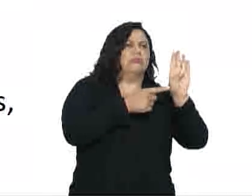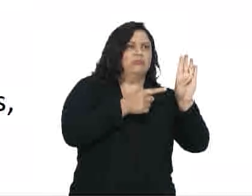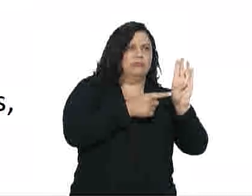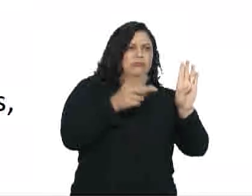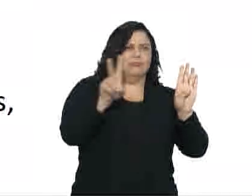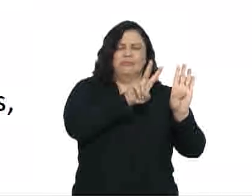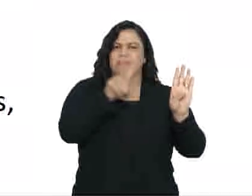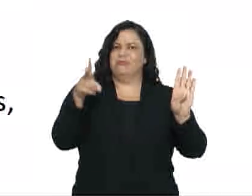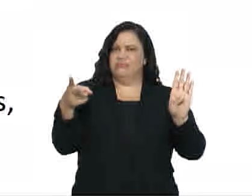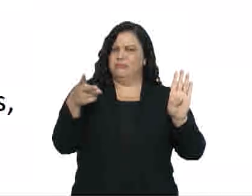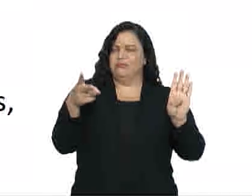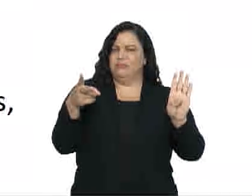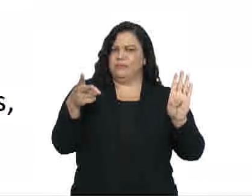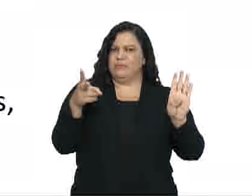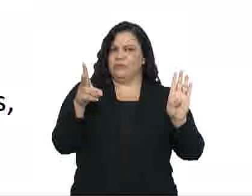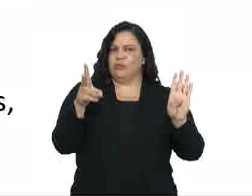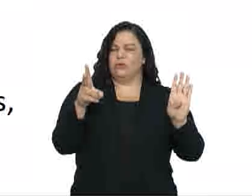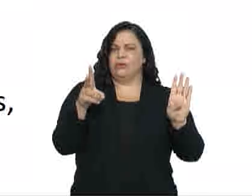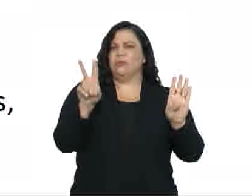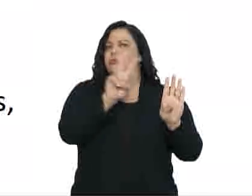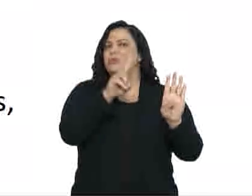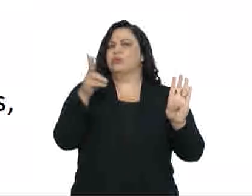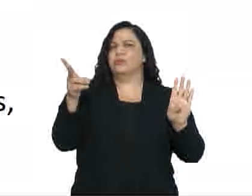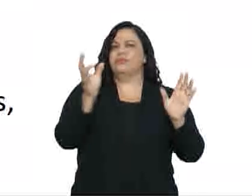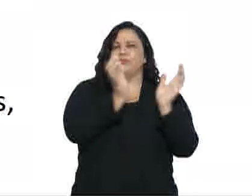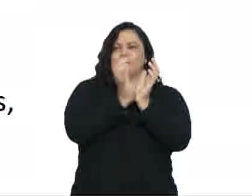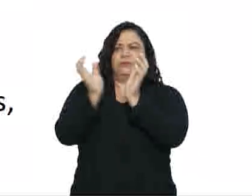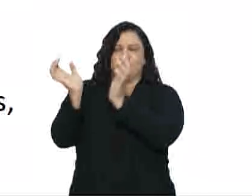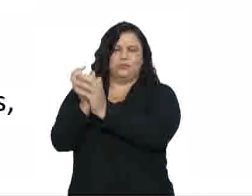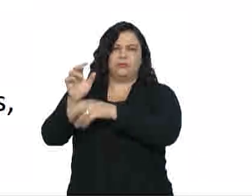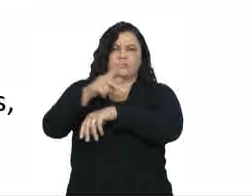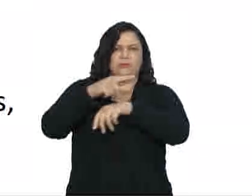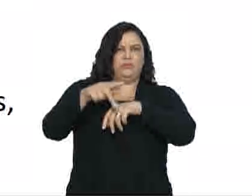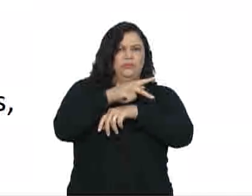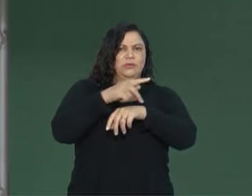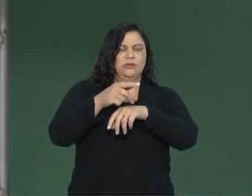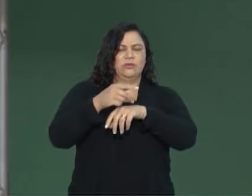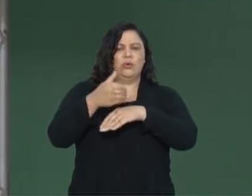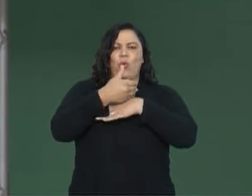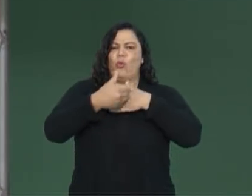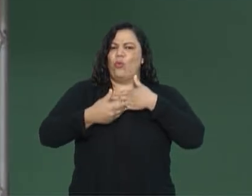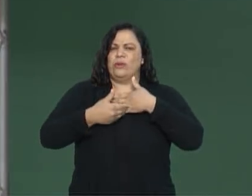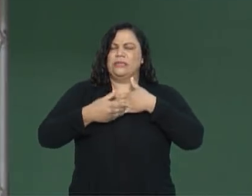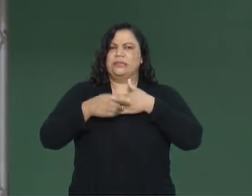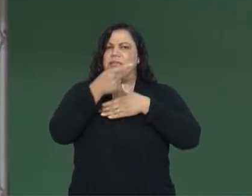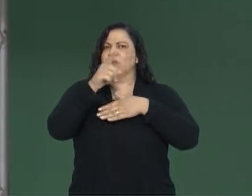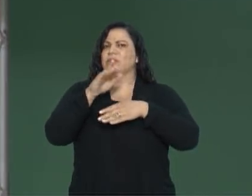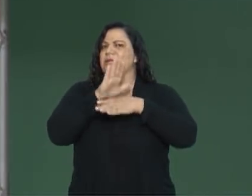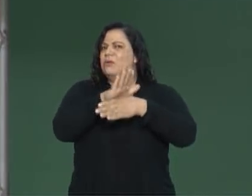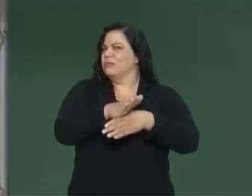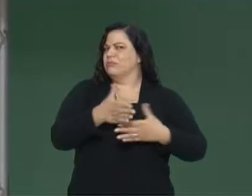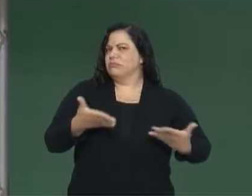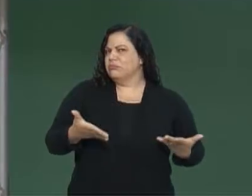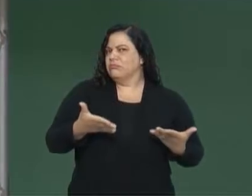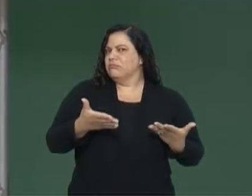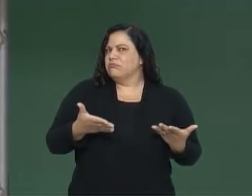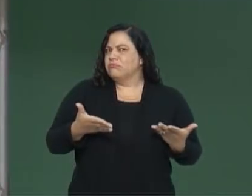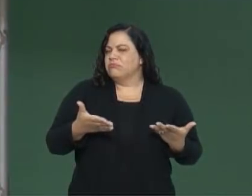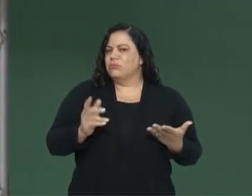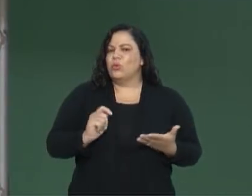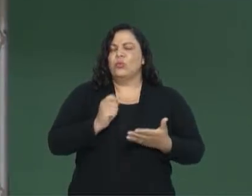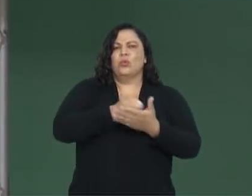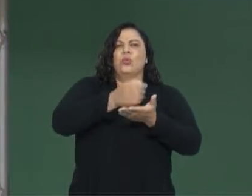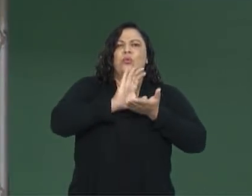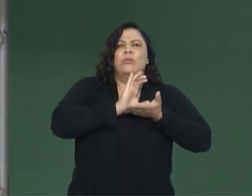do Estado na criação da infraestrutura necessária para a industrialização. O Estado não, por exemplo, não investiu